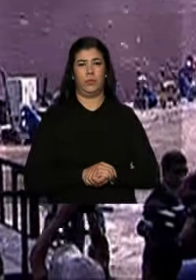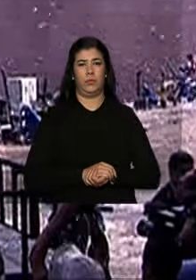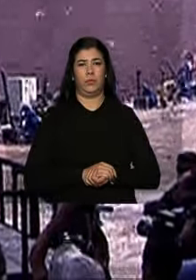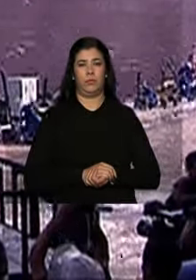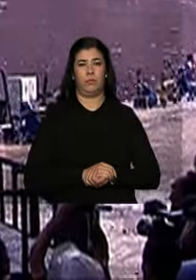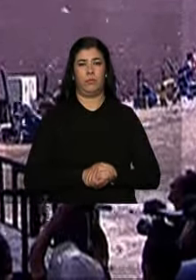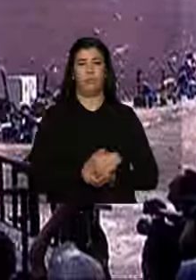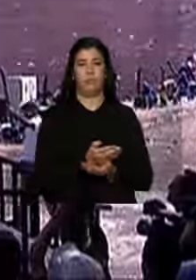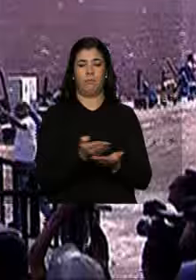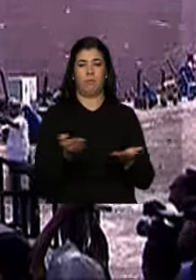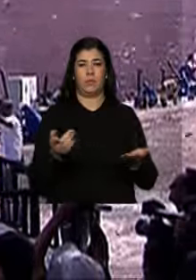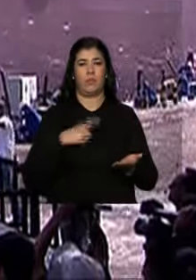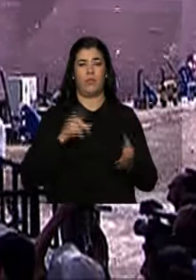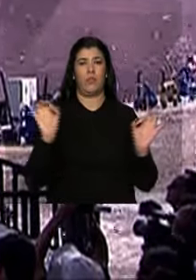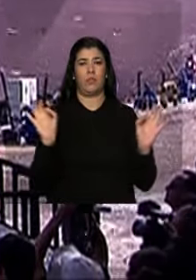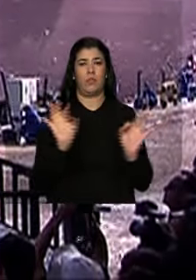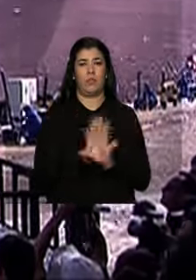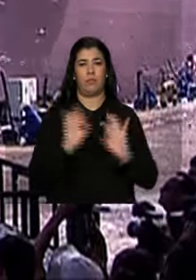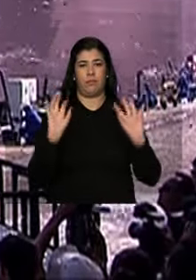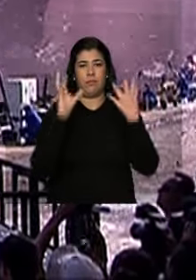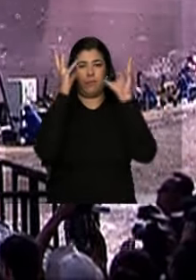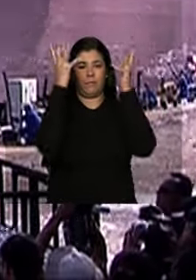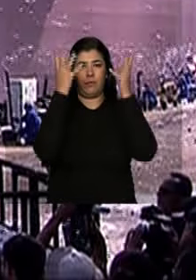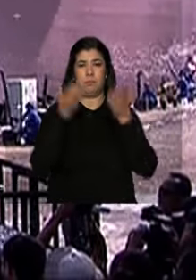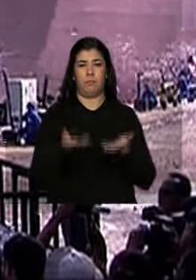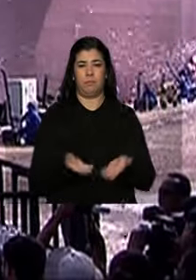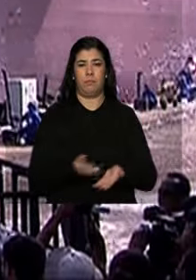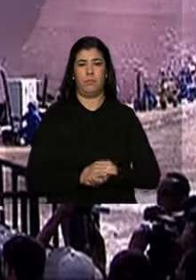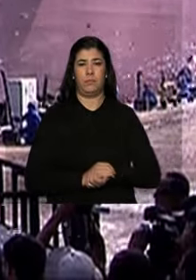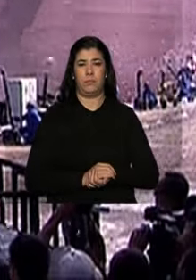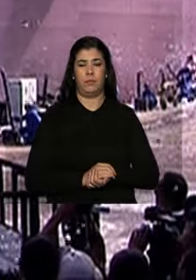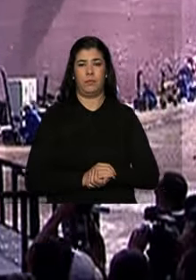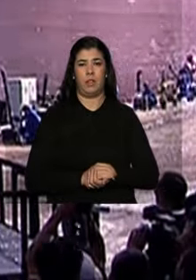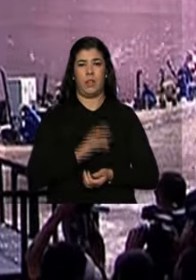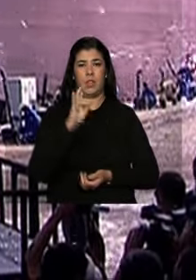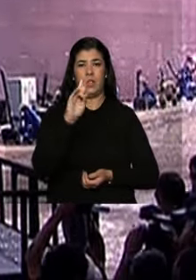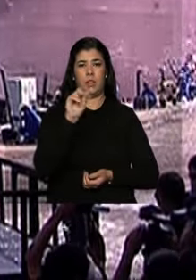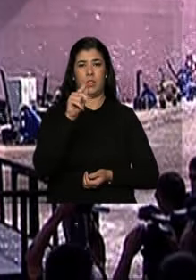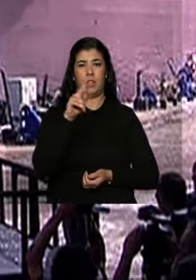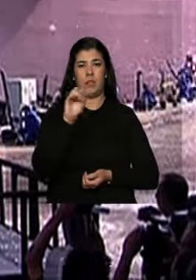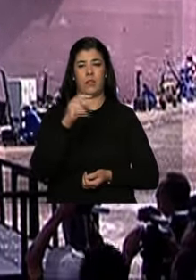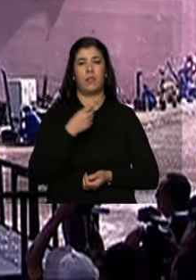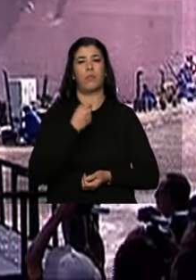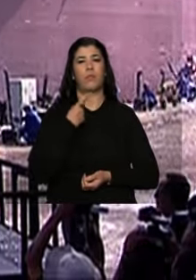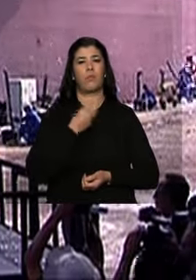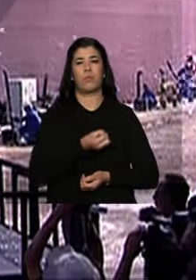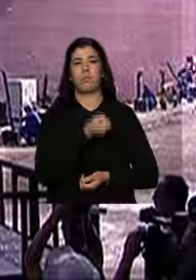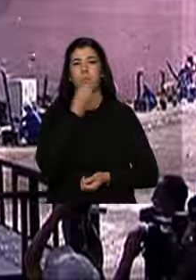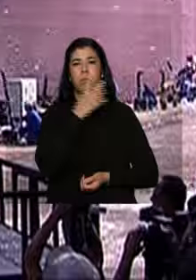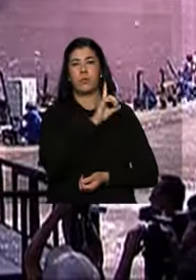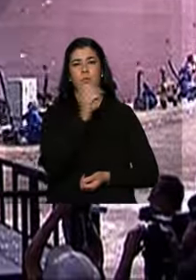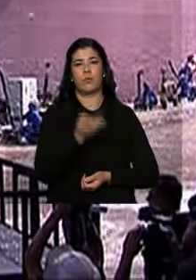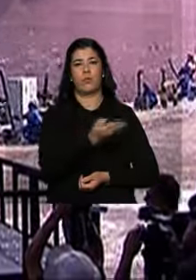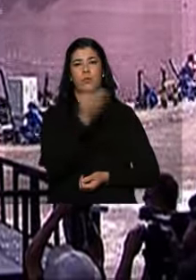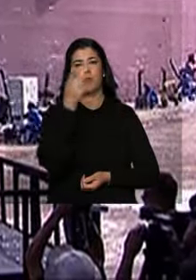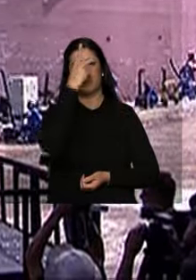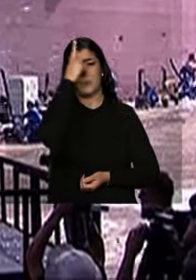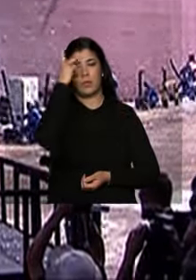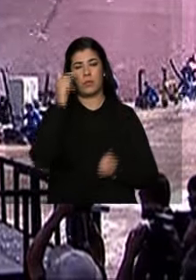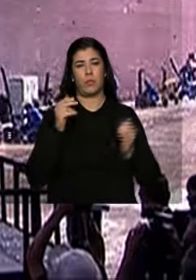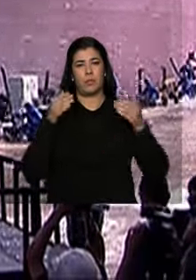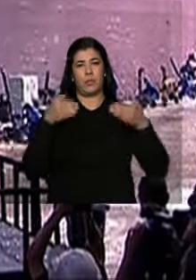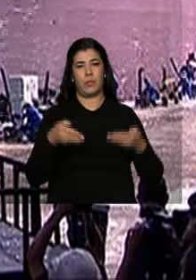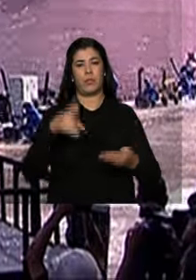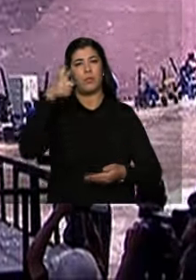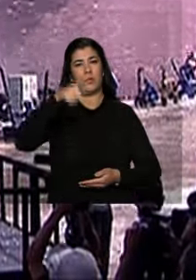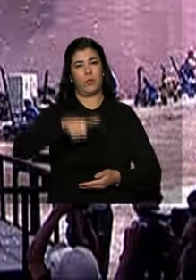Senhoras e senhores, está encerrada esta cerimônia. A Transpetro deseja um bom dia aos que participaram